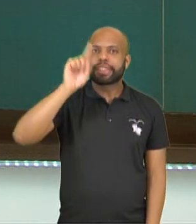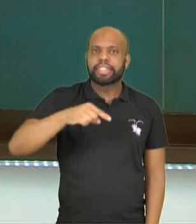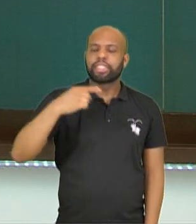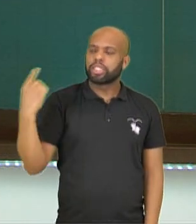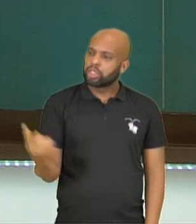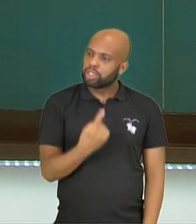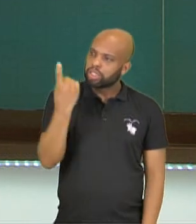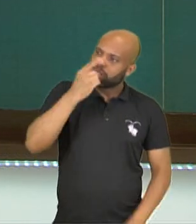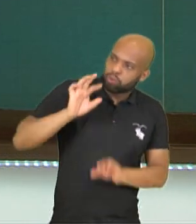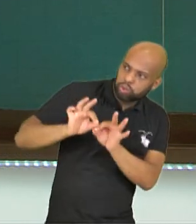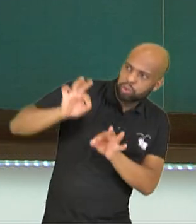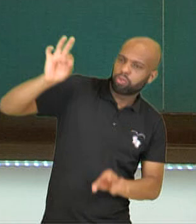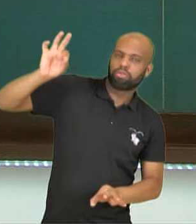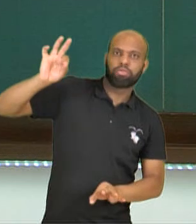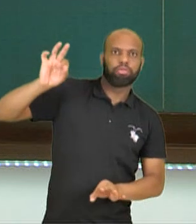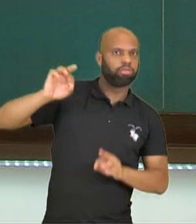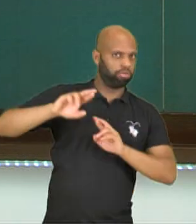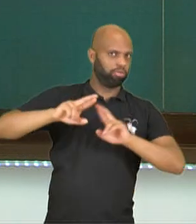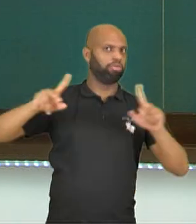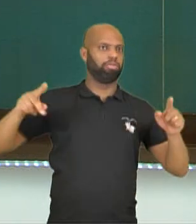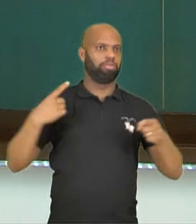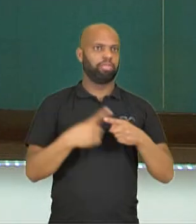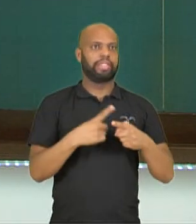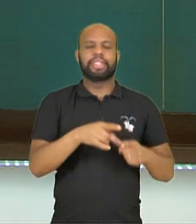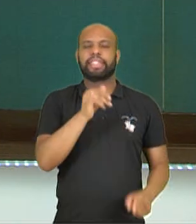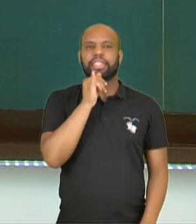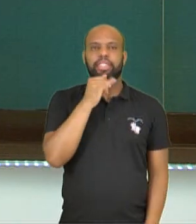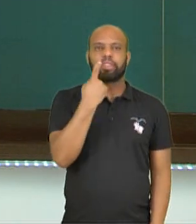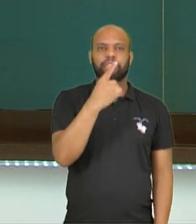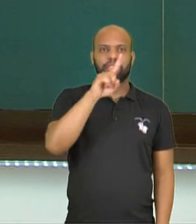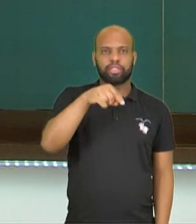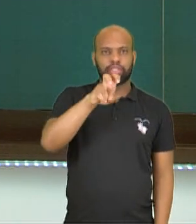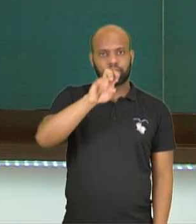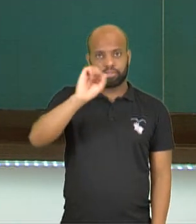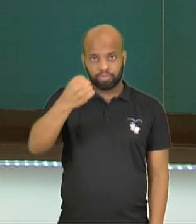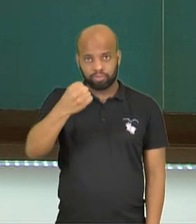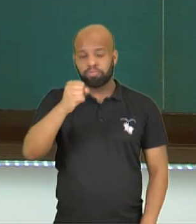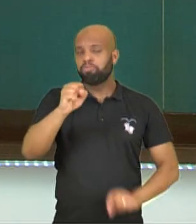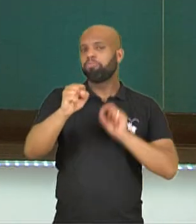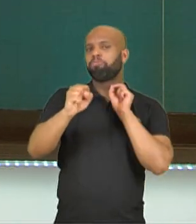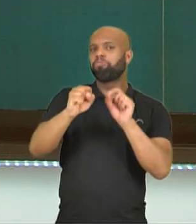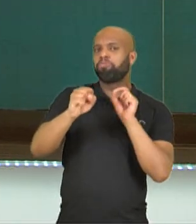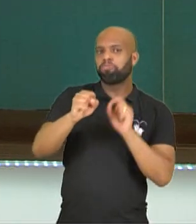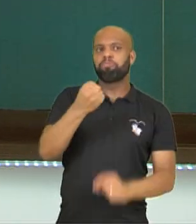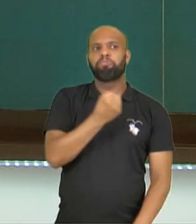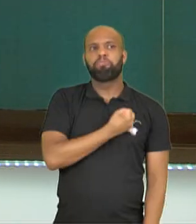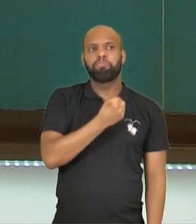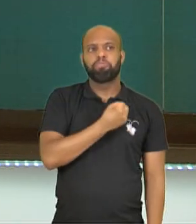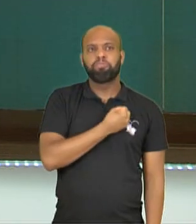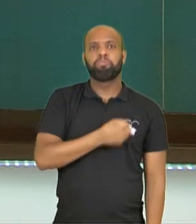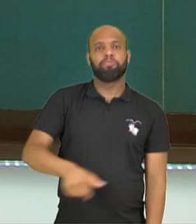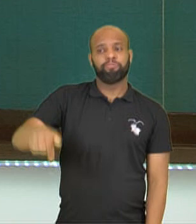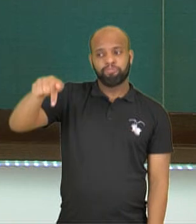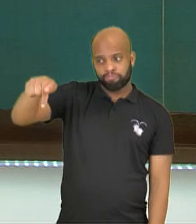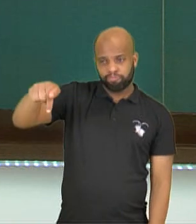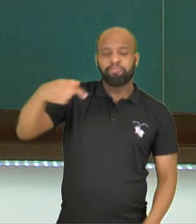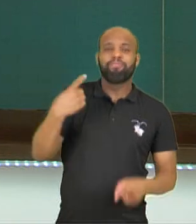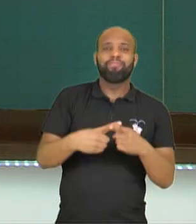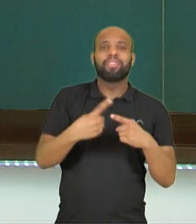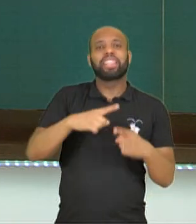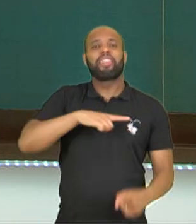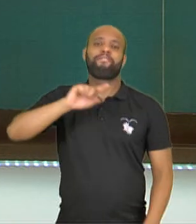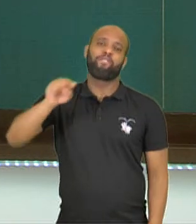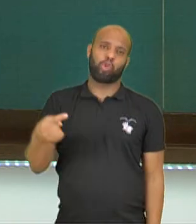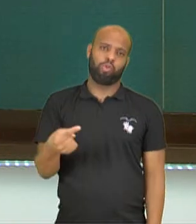você responda algo diferente. Por exemplo, 1,58 é um número racional, um número decimal. Então a